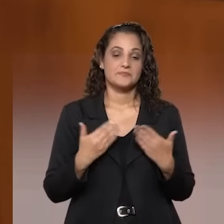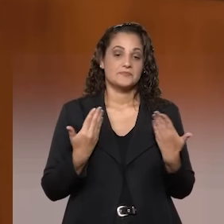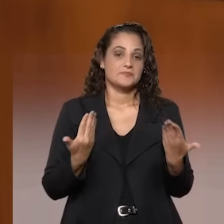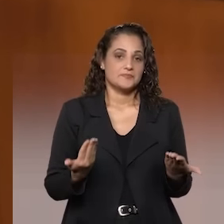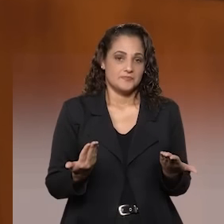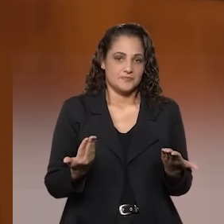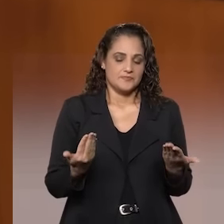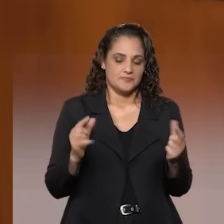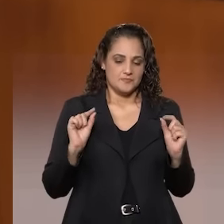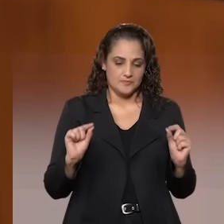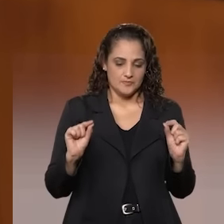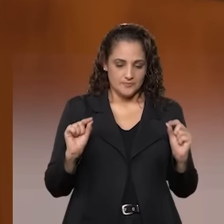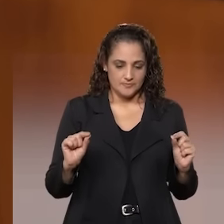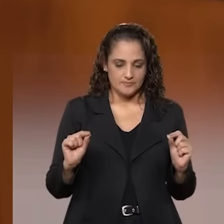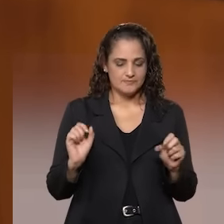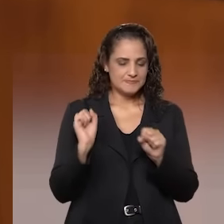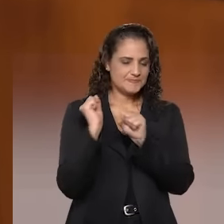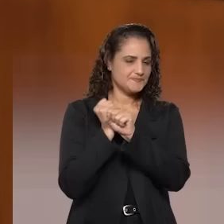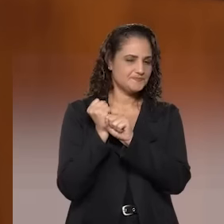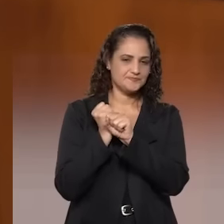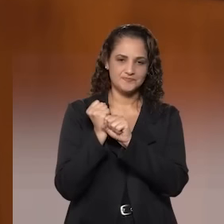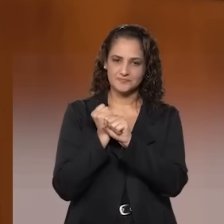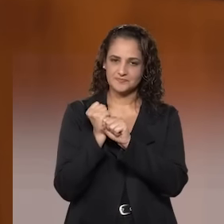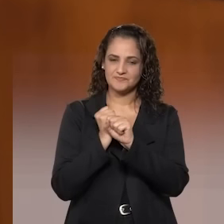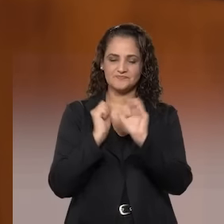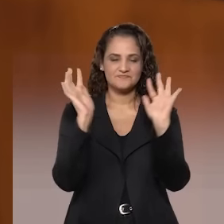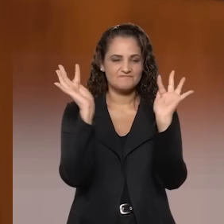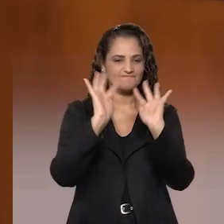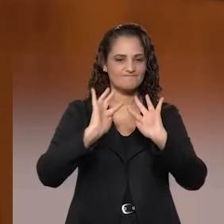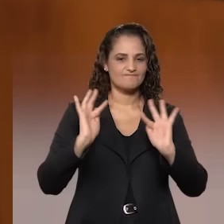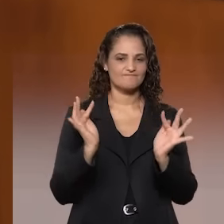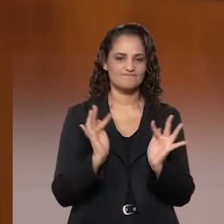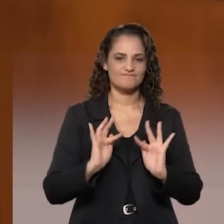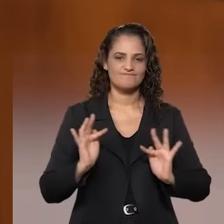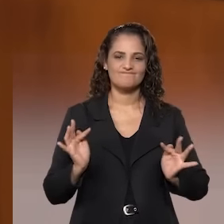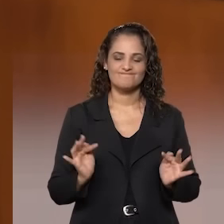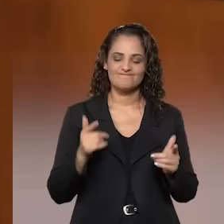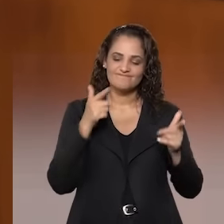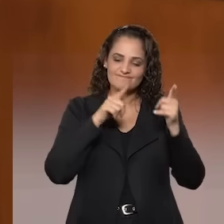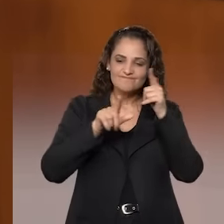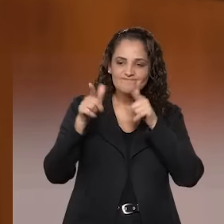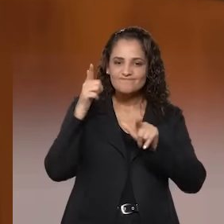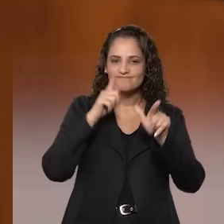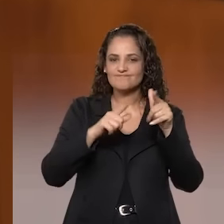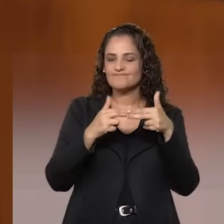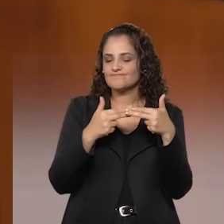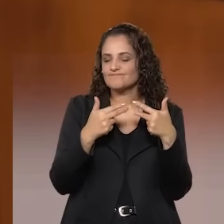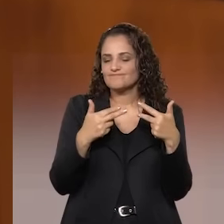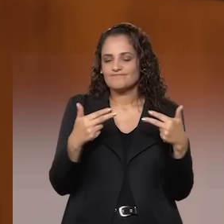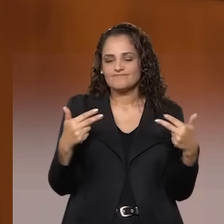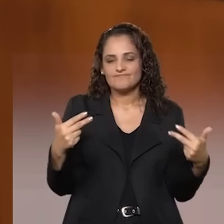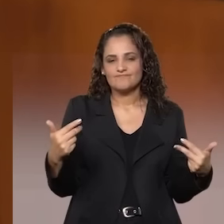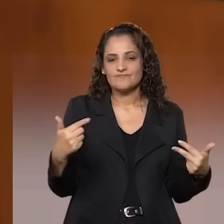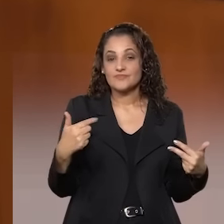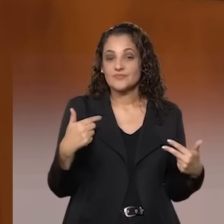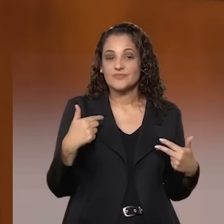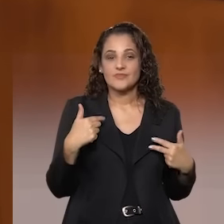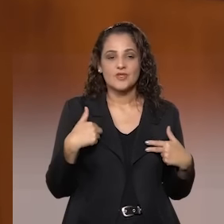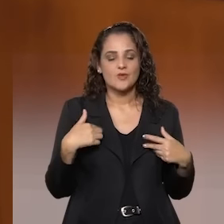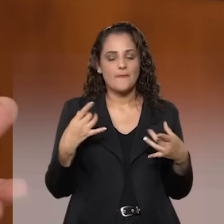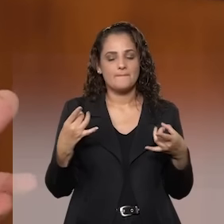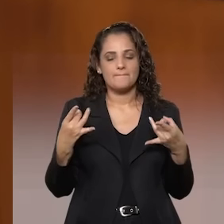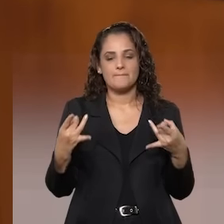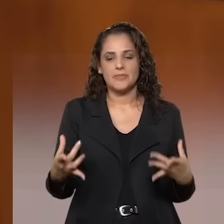felicidade de muita realização eu nunca pude abandonar a a minha atividade profissional remunerada